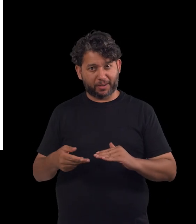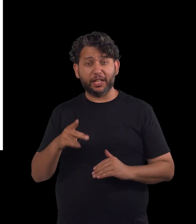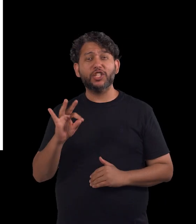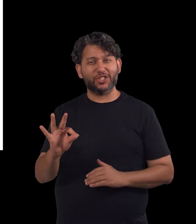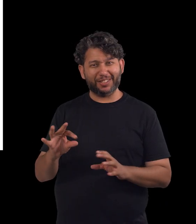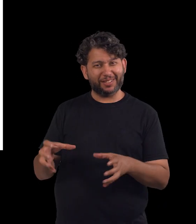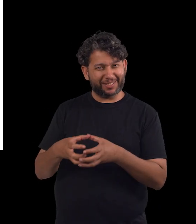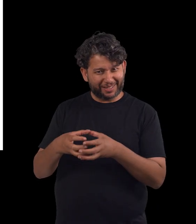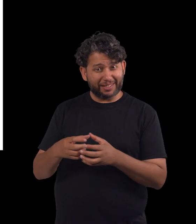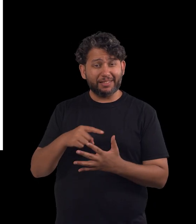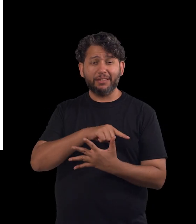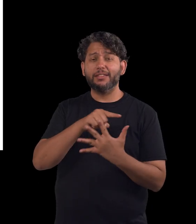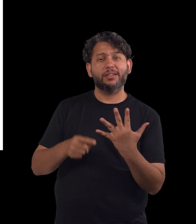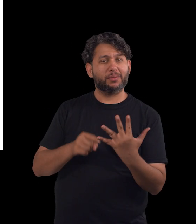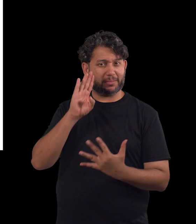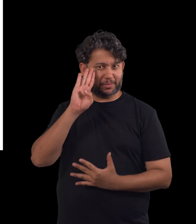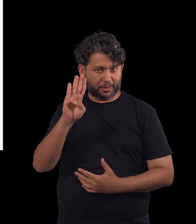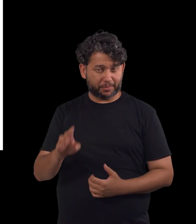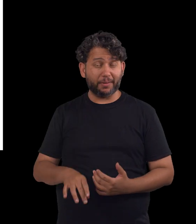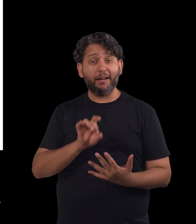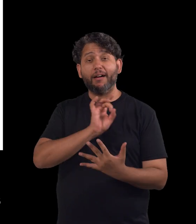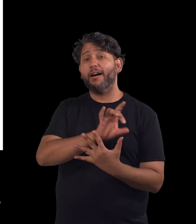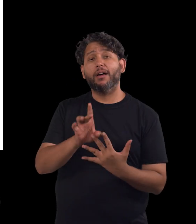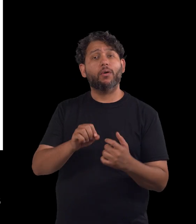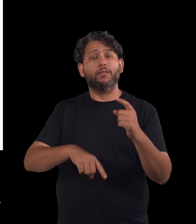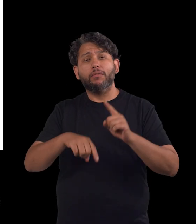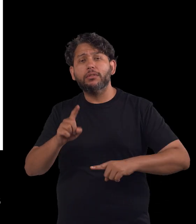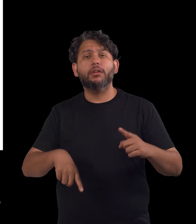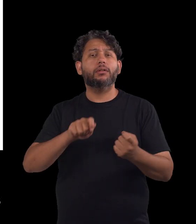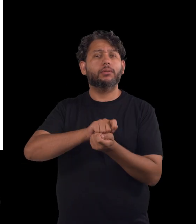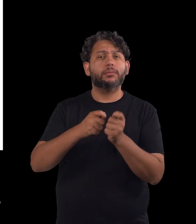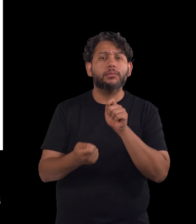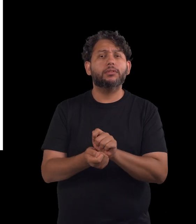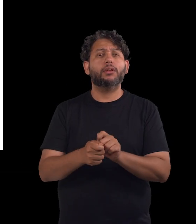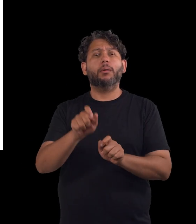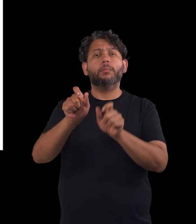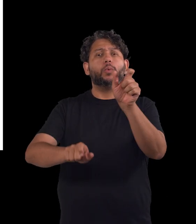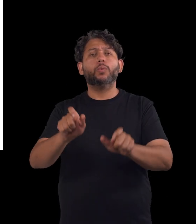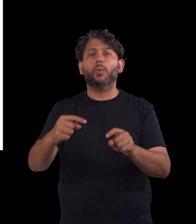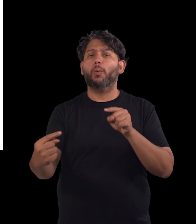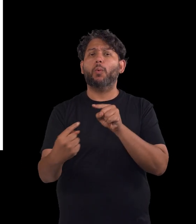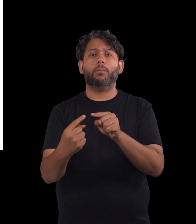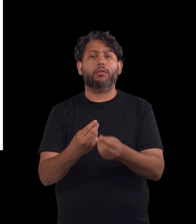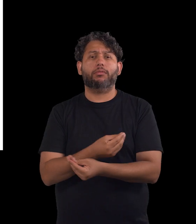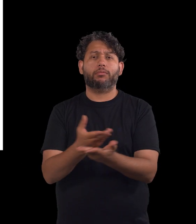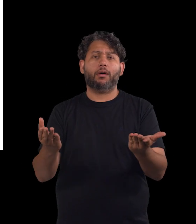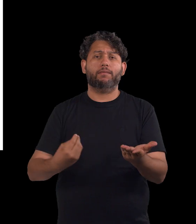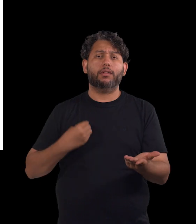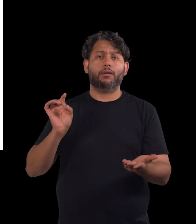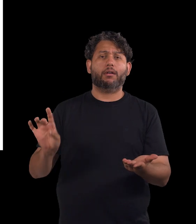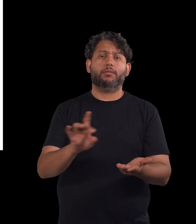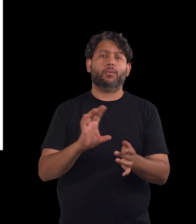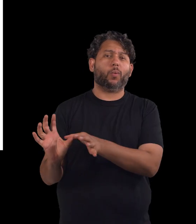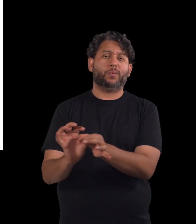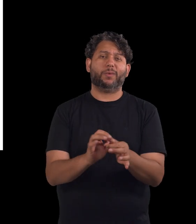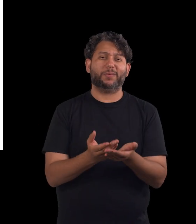o kit é estruturado em 5 pilares fundamentais, cada um com variações e adaptações para atender diferentes contextos